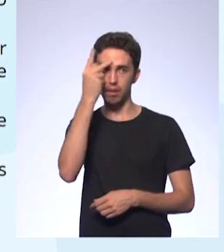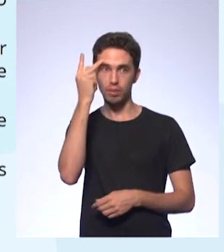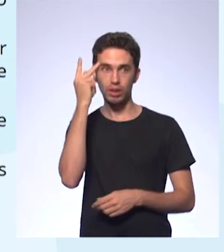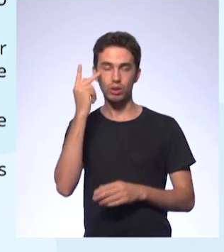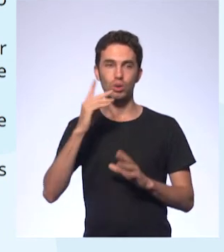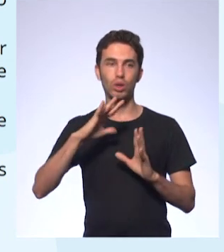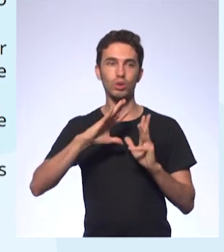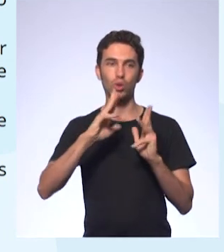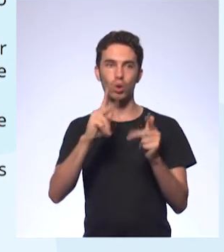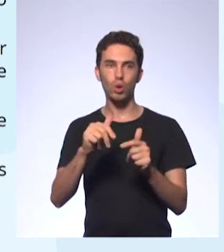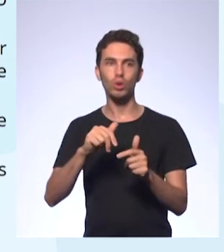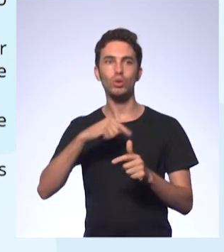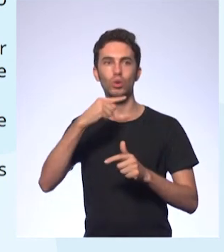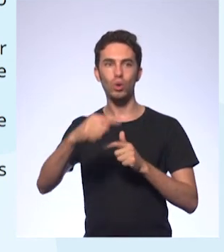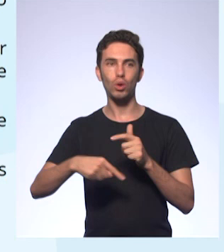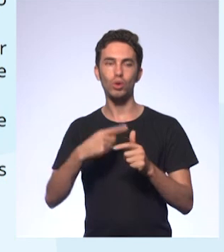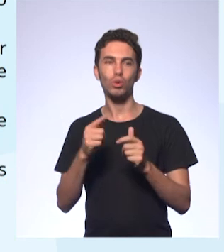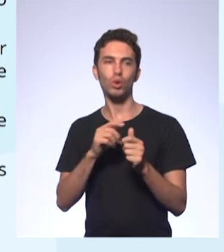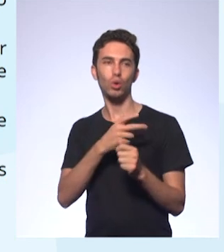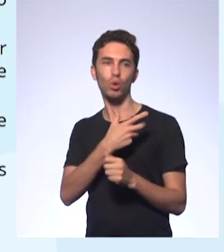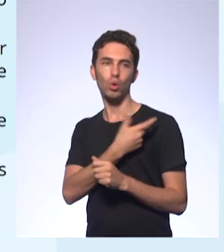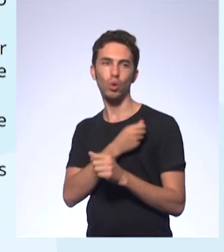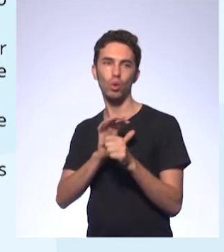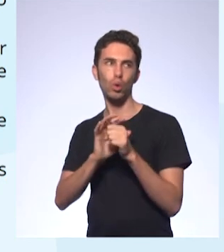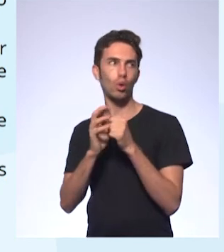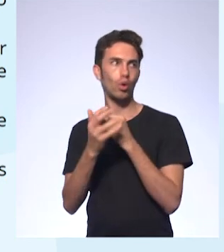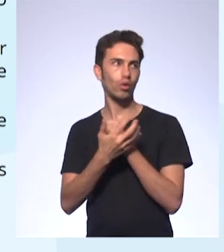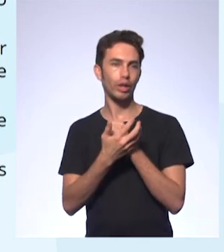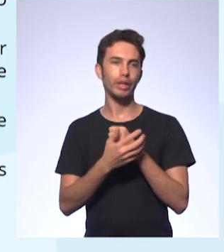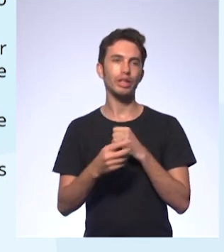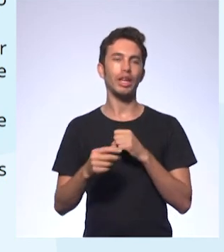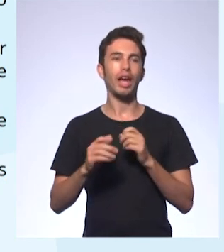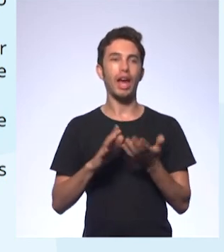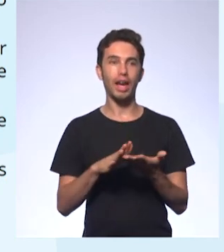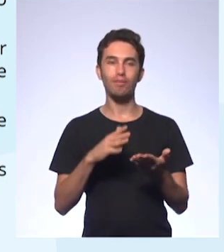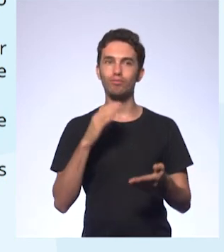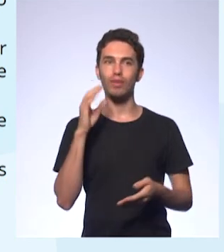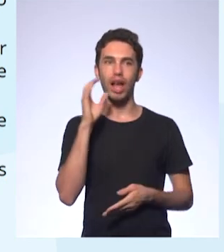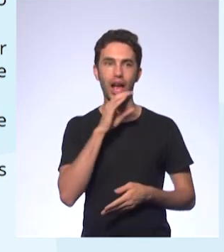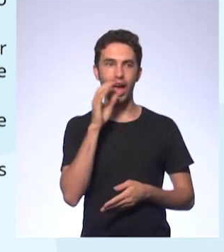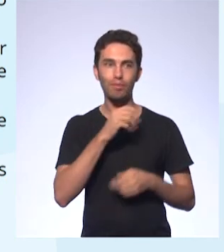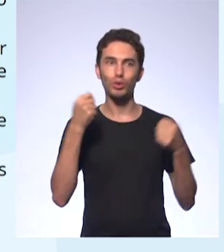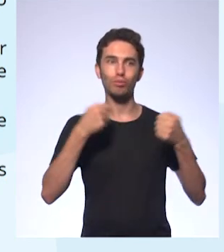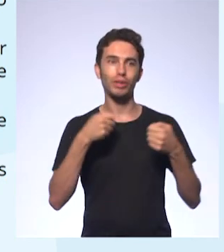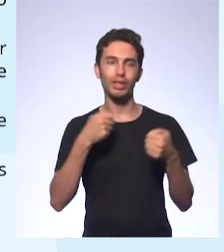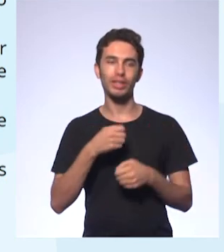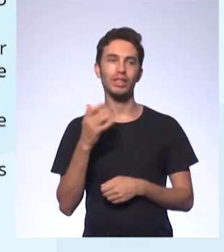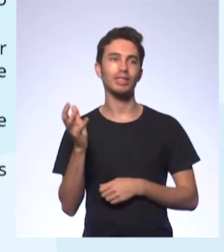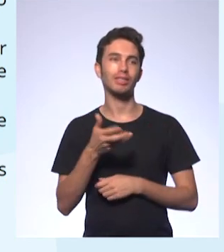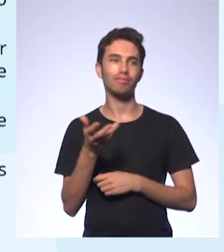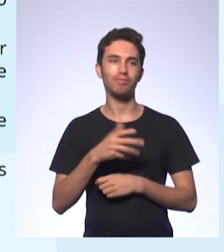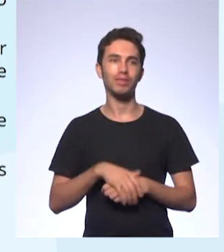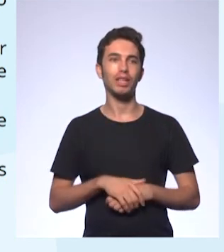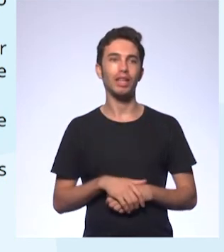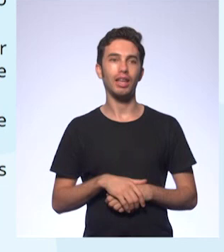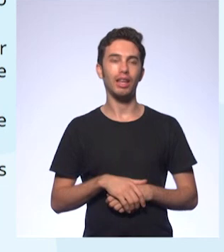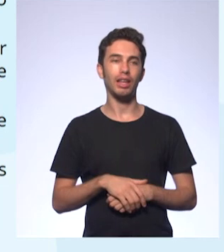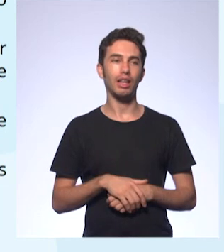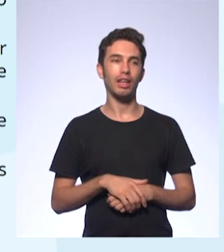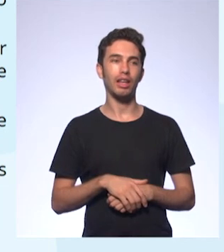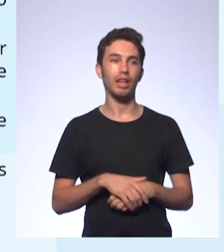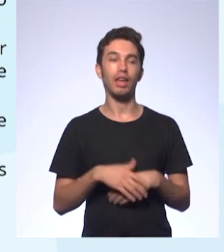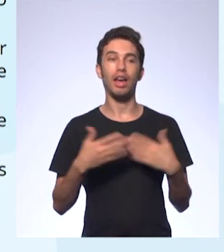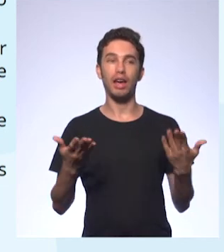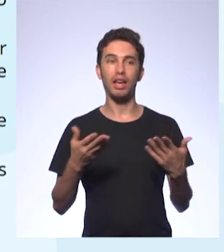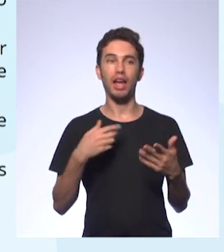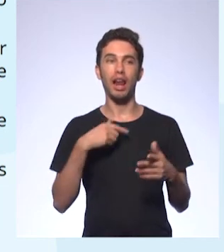da humanidade e é preciso agir tão rápido quanto a produção de vacinas. Segundo o chefe da agência, para isso